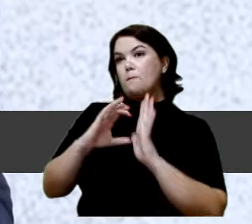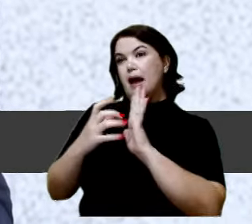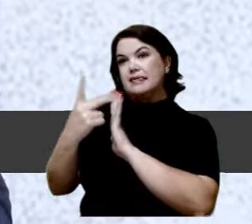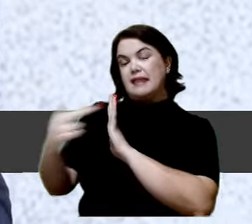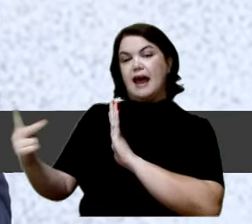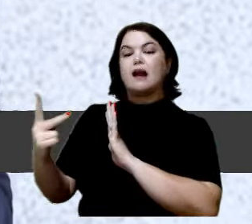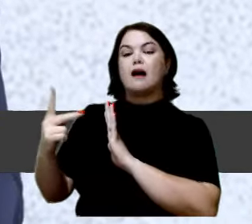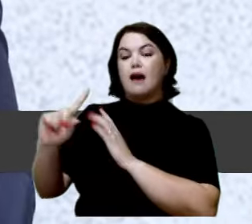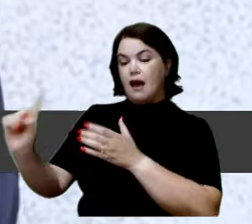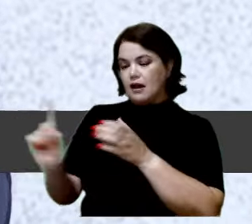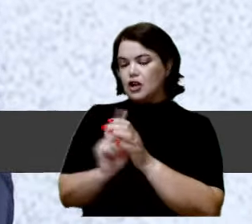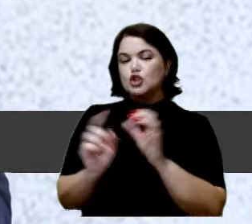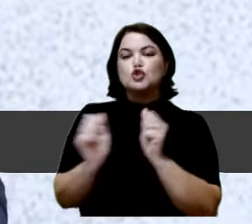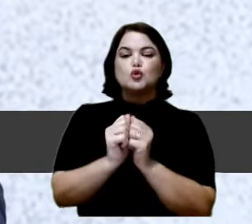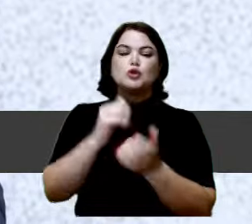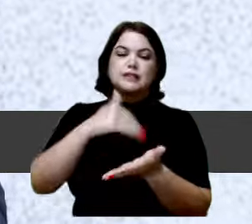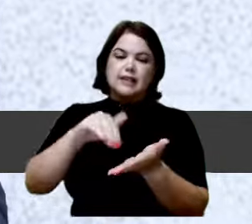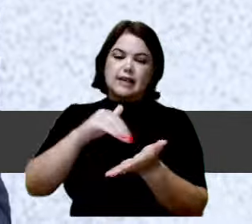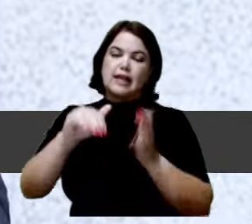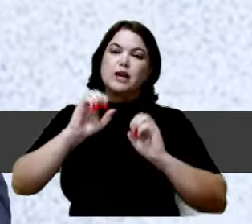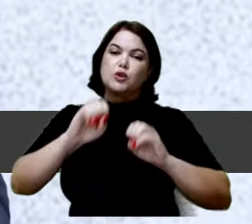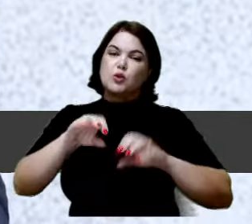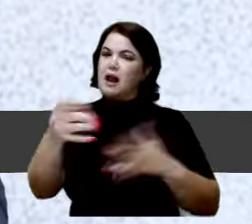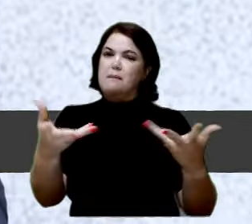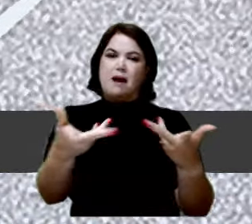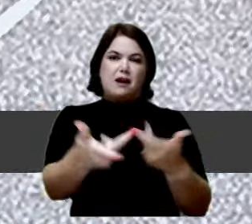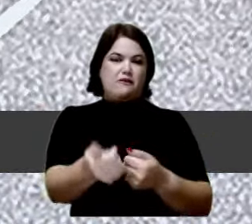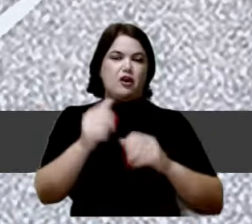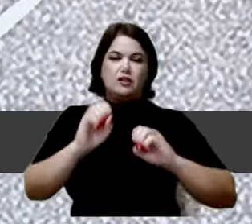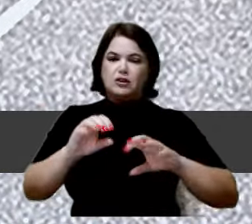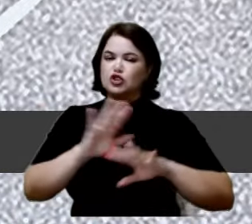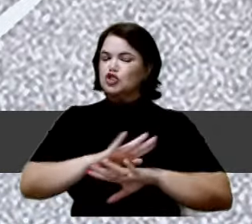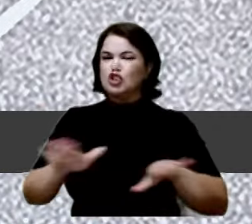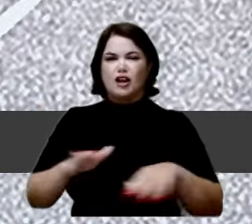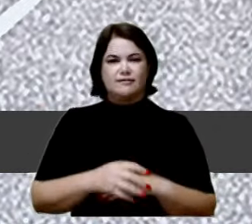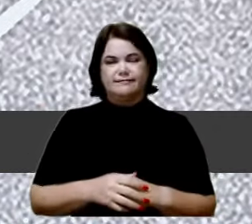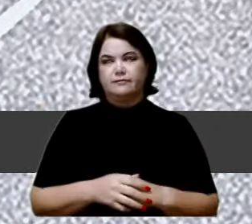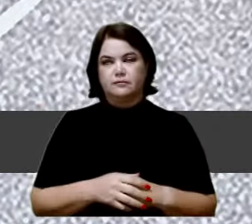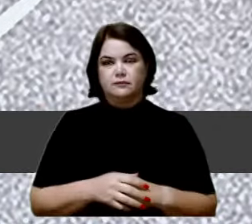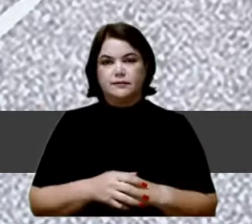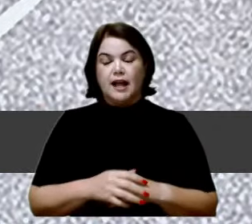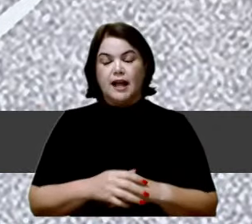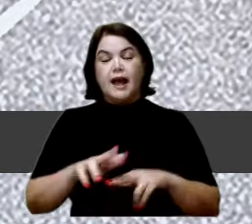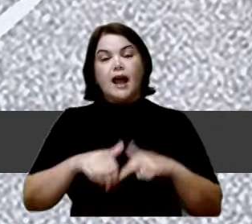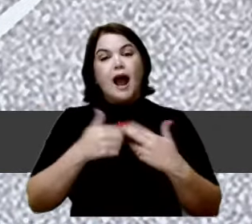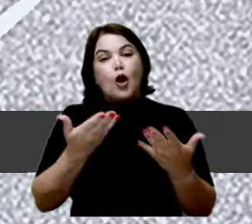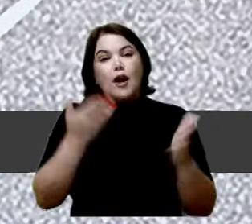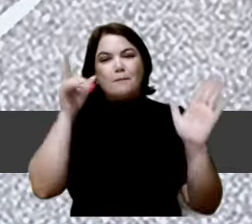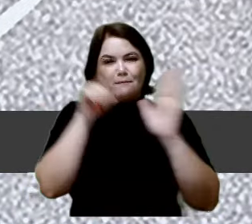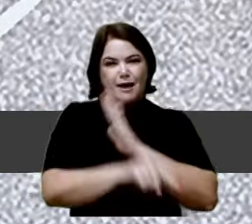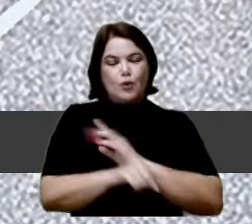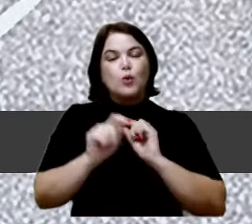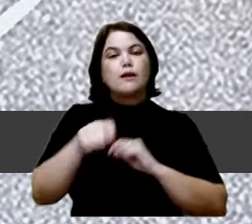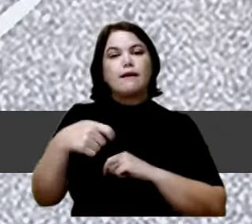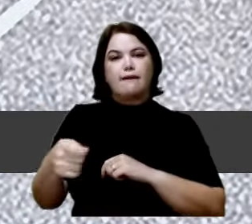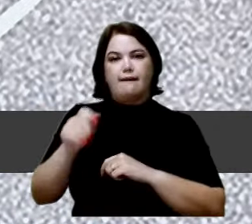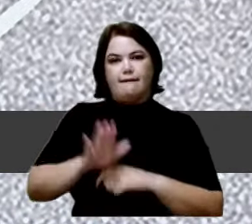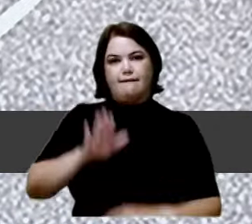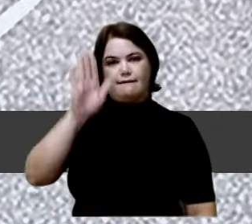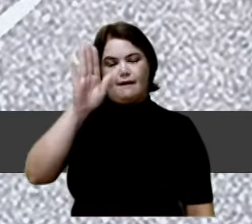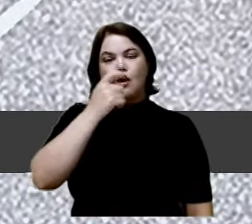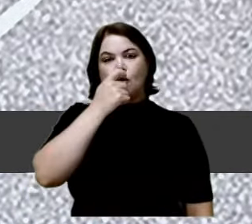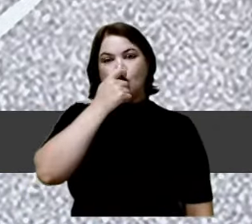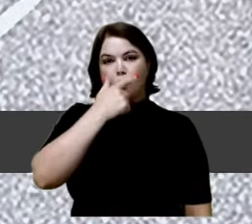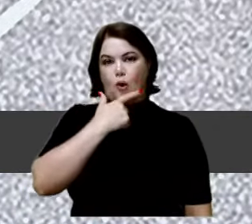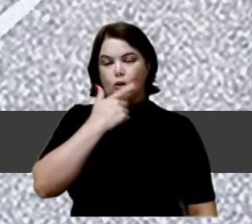a ser secretária de educação que ela é brilhante na educação só isso mesmo agora quem faz a pergunta é o candidato Guilherme bolos e pergunta para